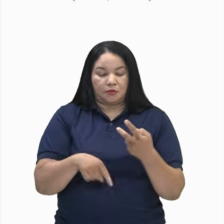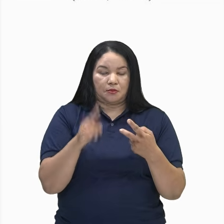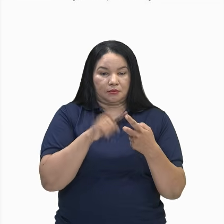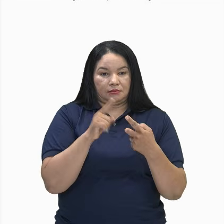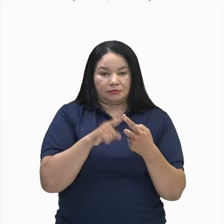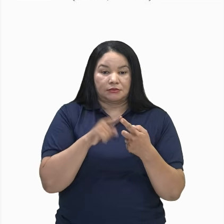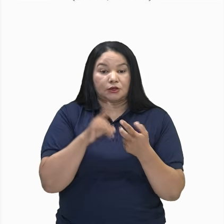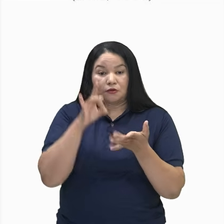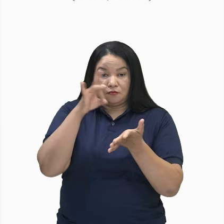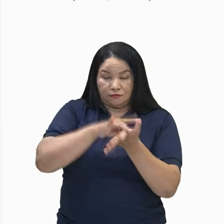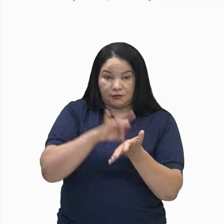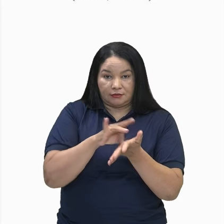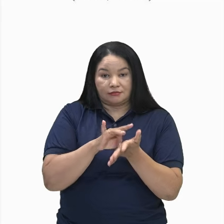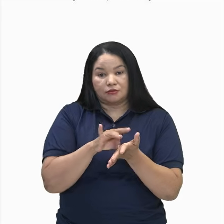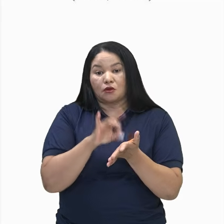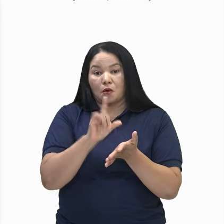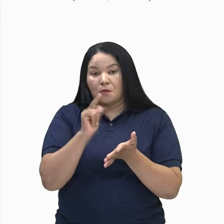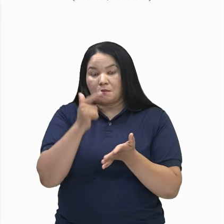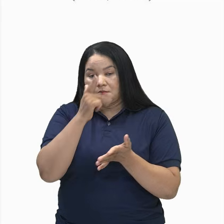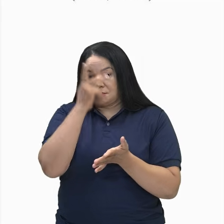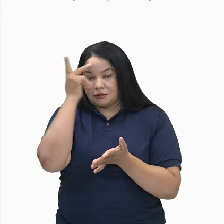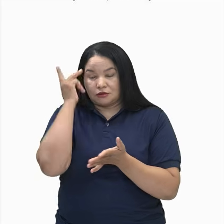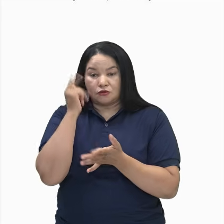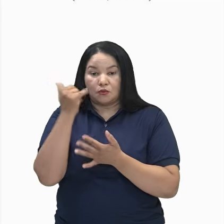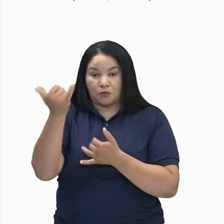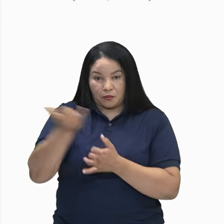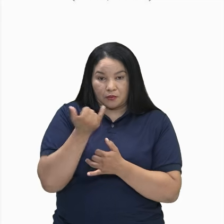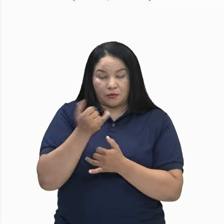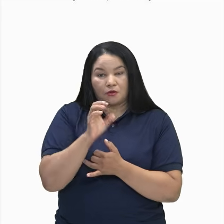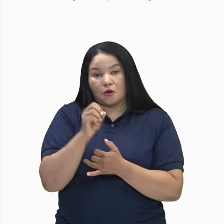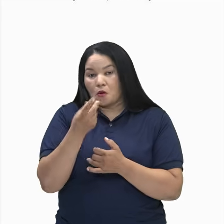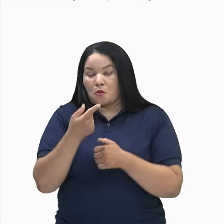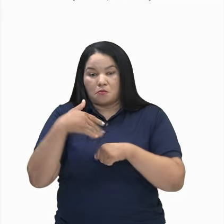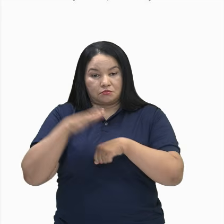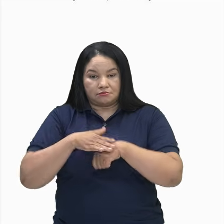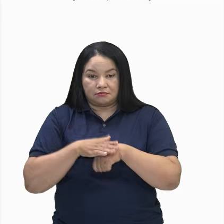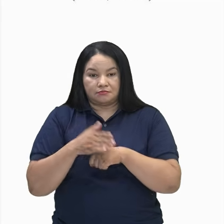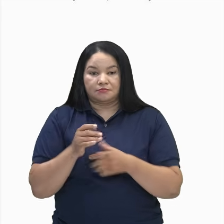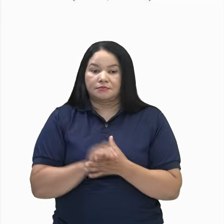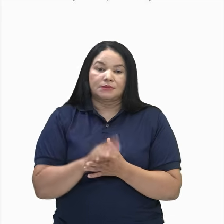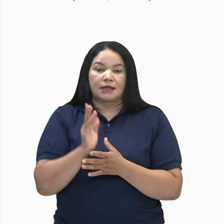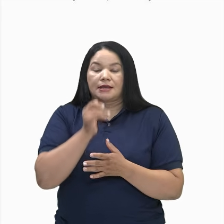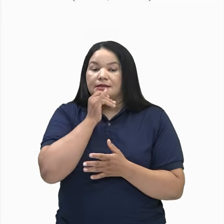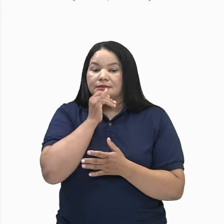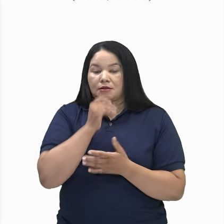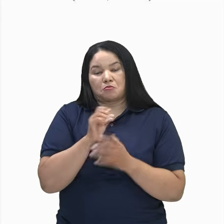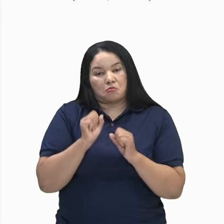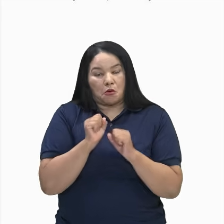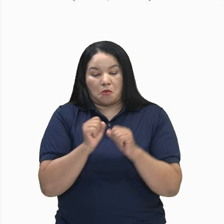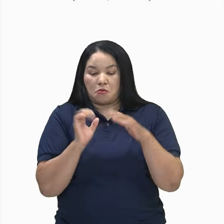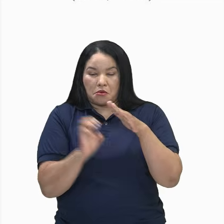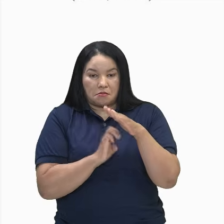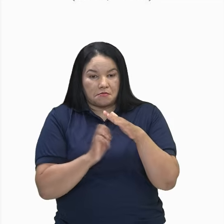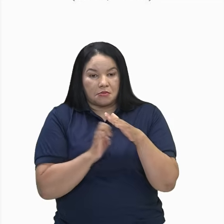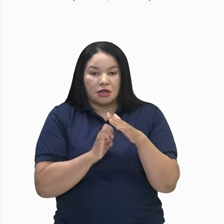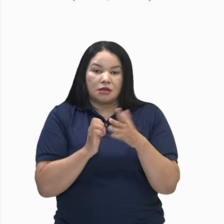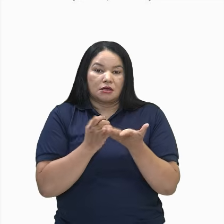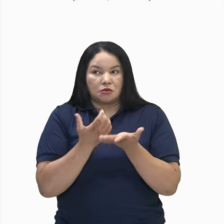oficiais, oficiosas ou independentes, ou seja, fontes oficiais, aquelas vindas de órgãos,